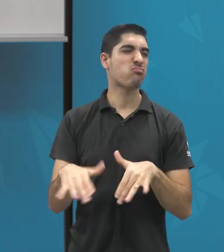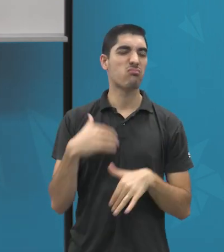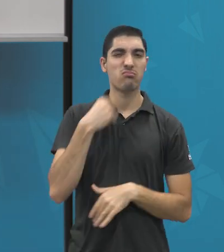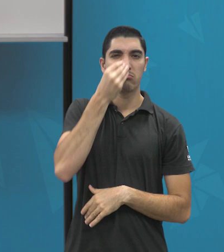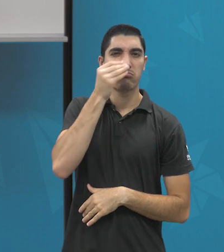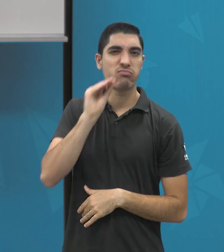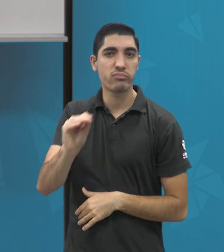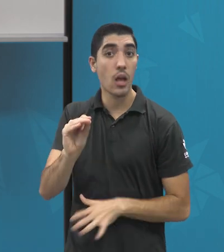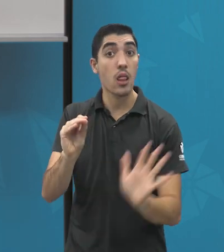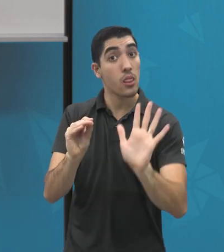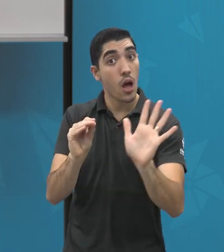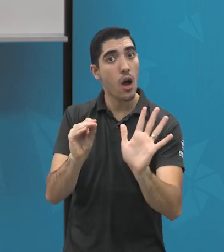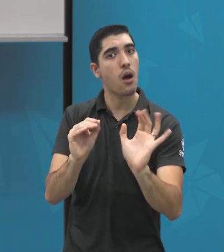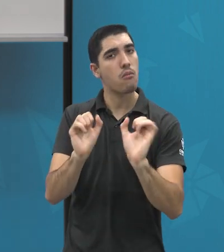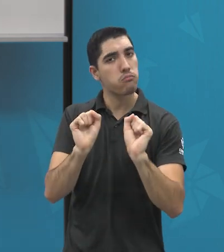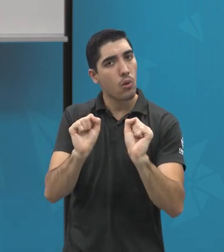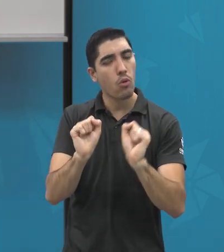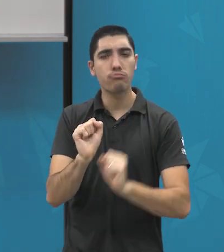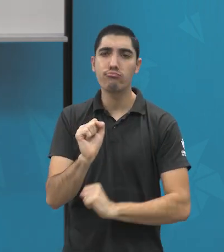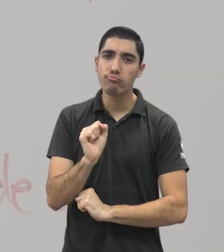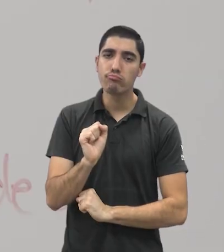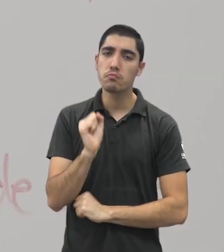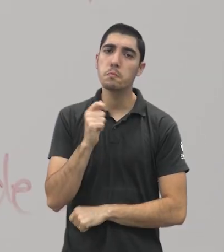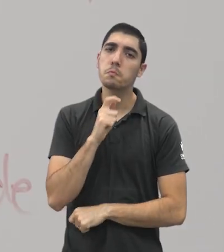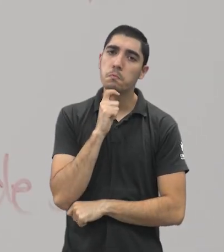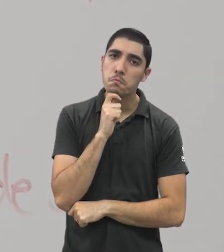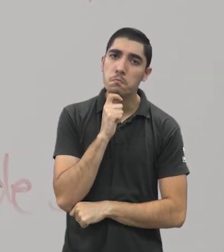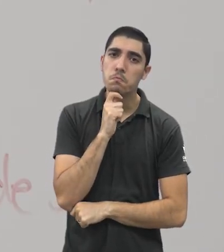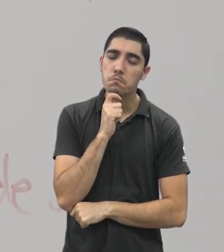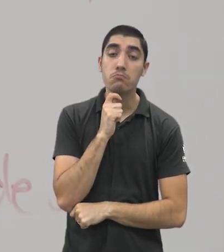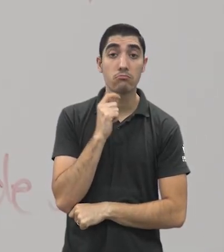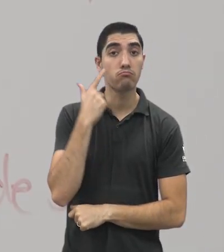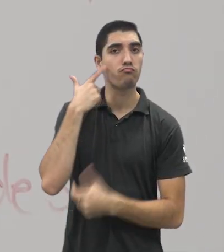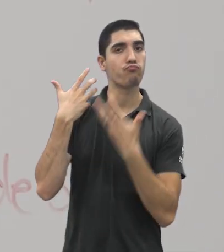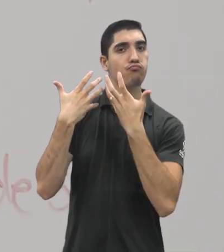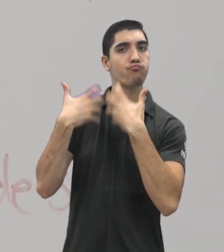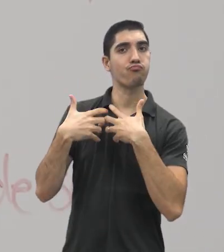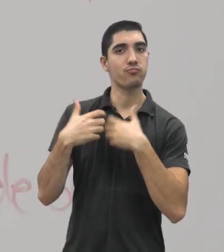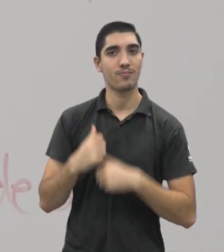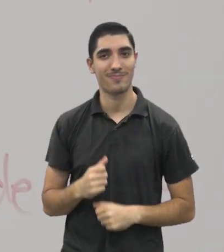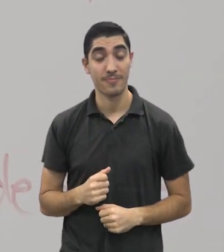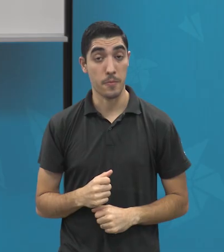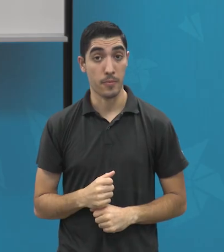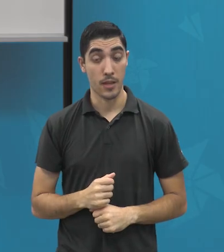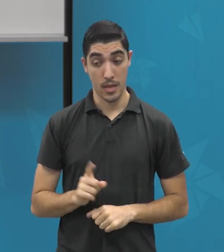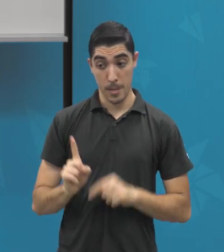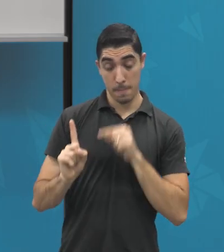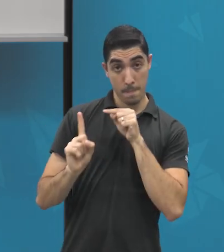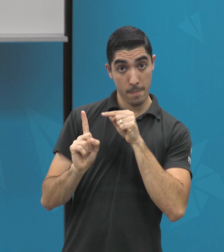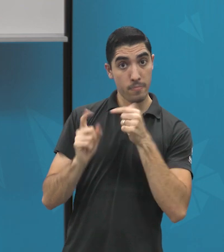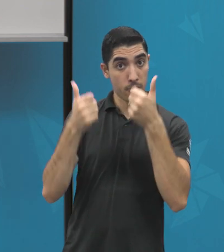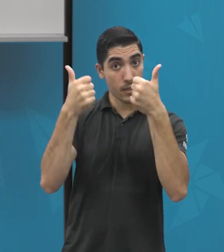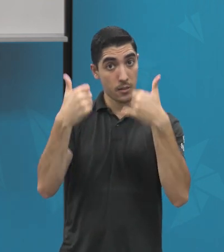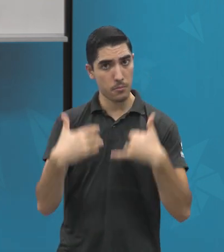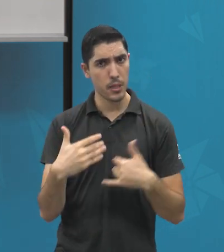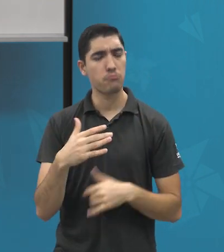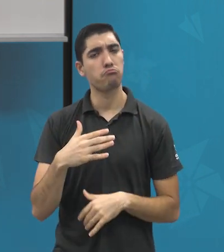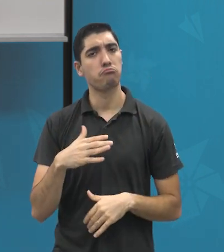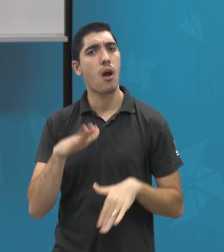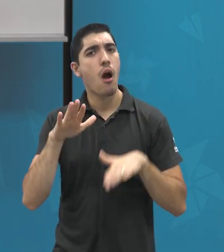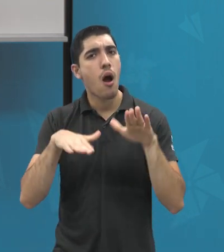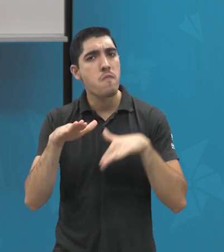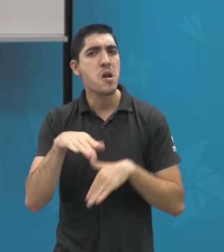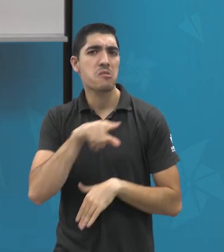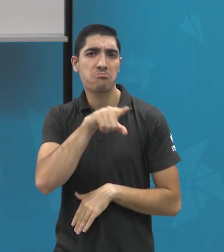uma ideia bem interessante aqui, que ele vai dizer que mesmo que você